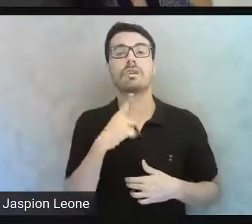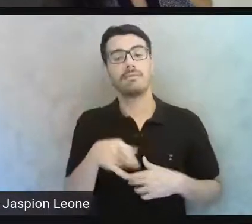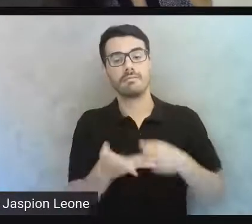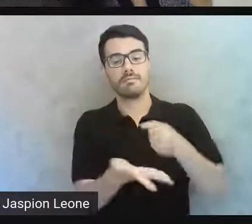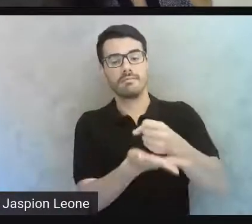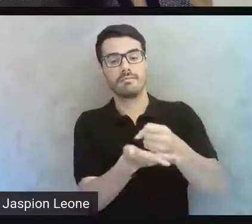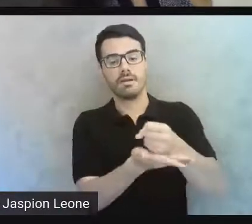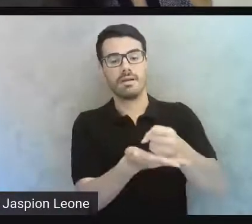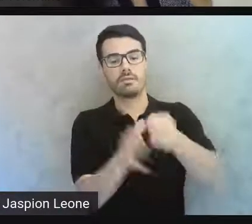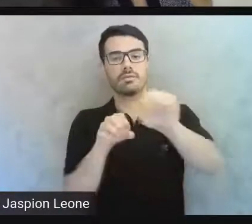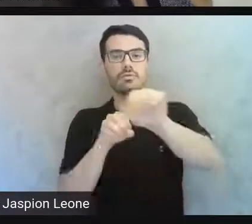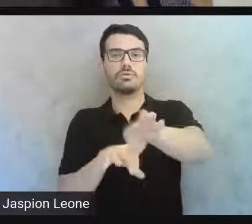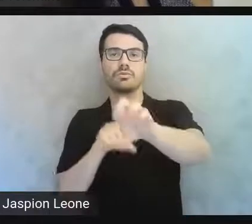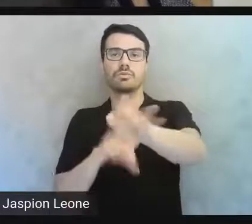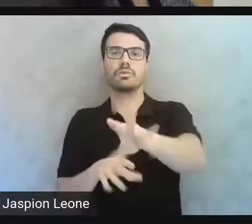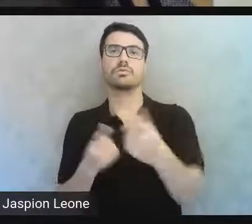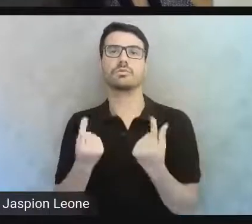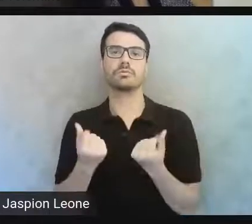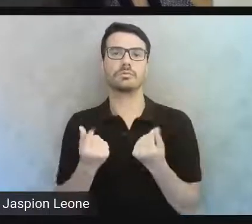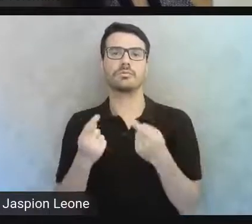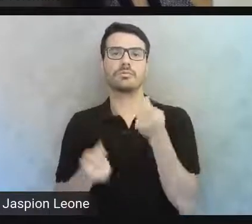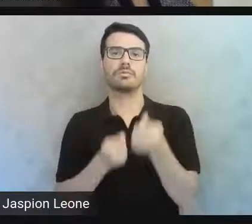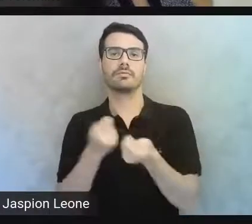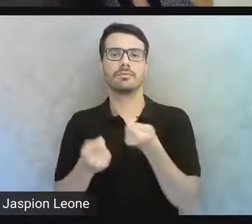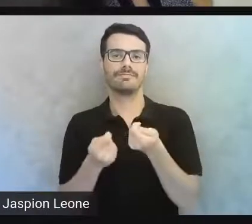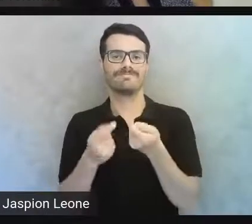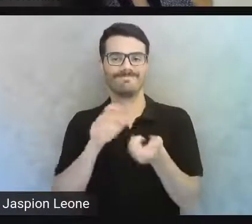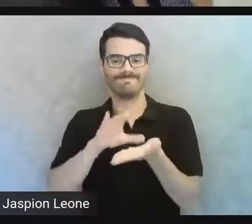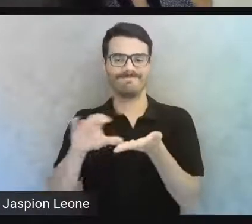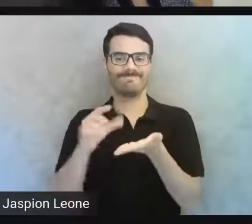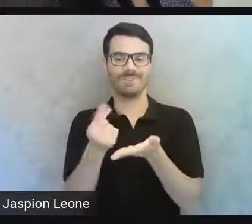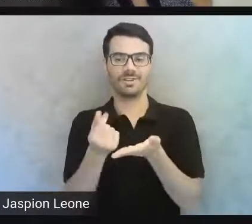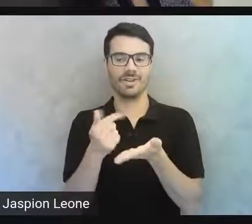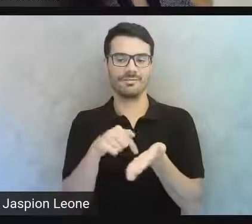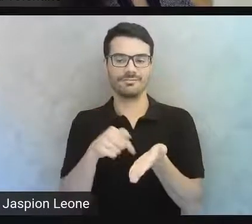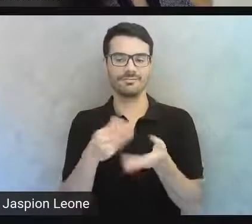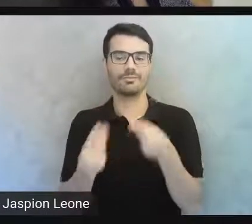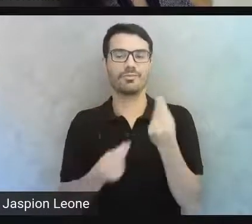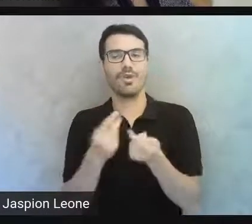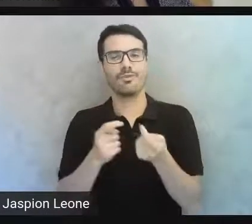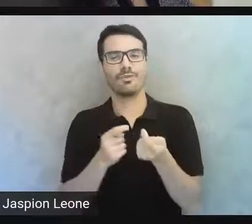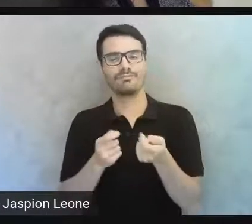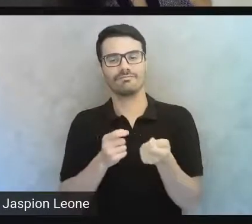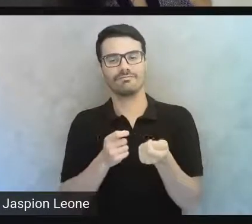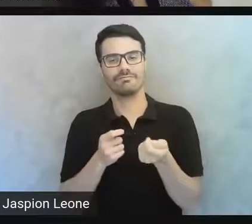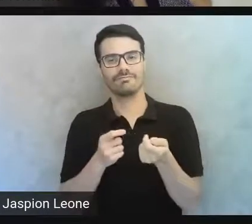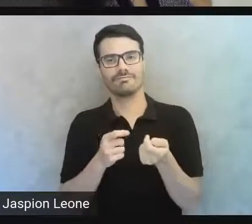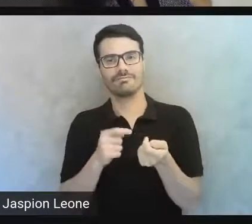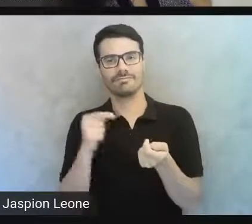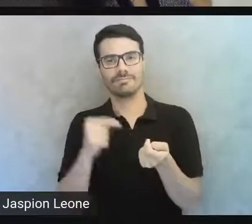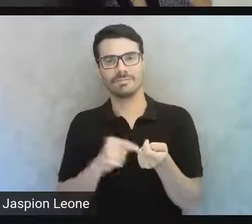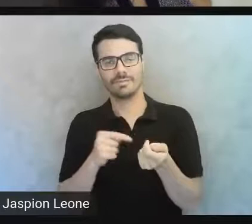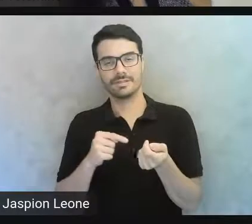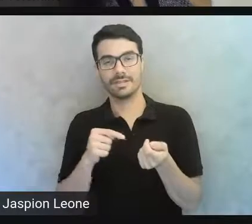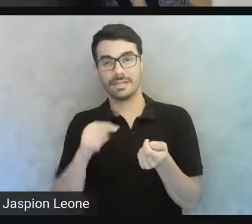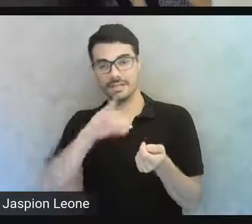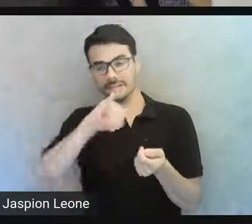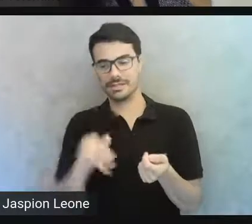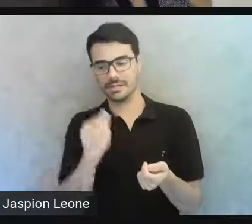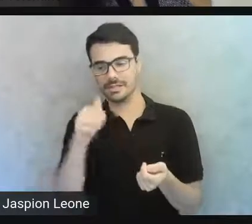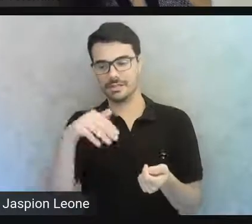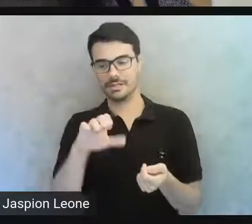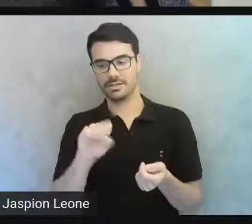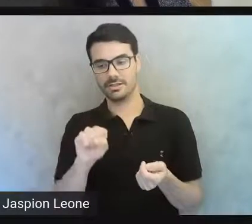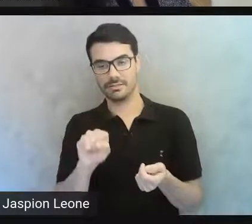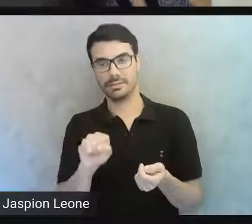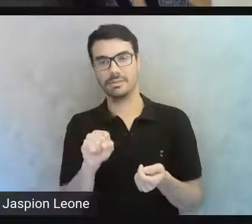E a gente trabalha com os nossos filhos desde bebê. Agora, provavelmente, James, quando perguntou isso, está pensando muito mais nessa